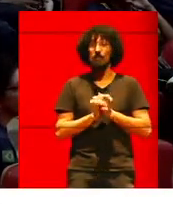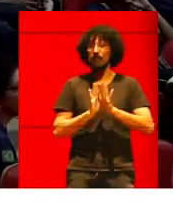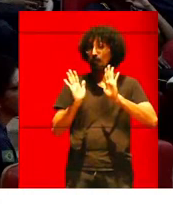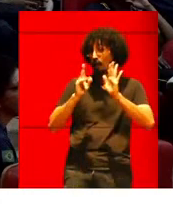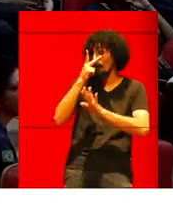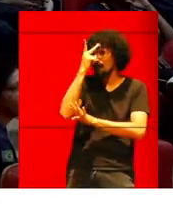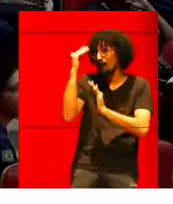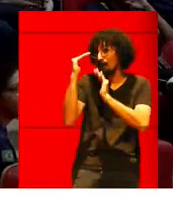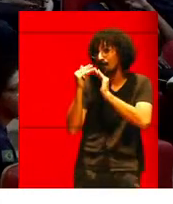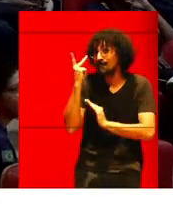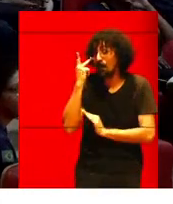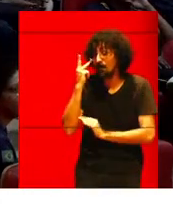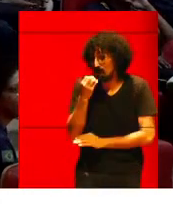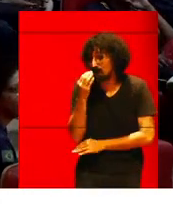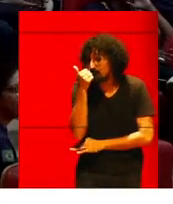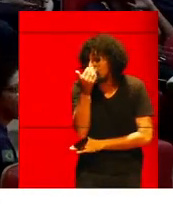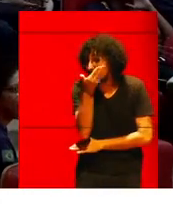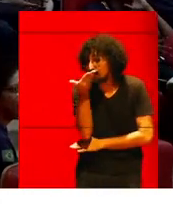paulistas, tudo bem com vocês?